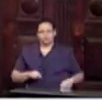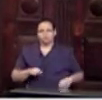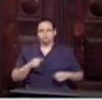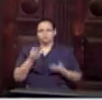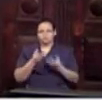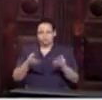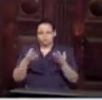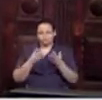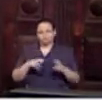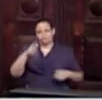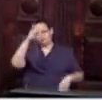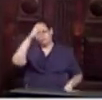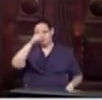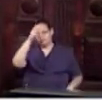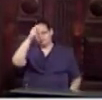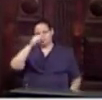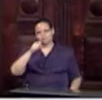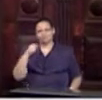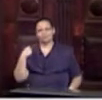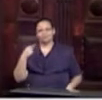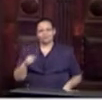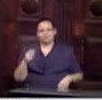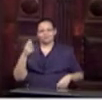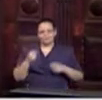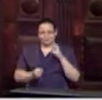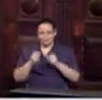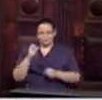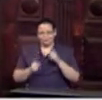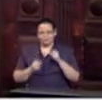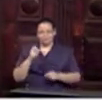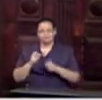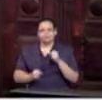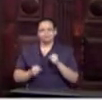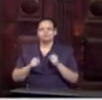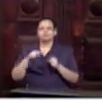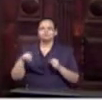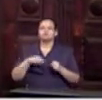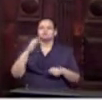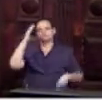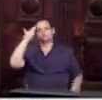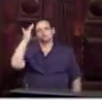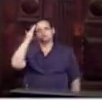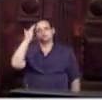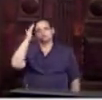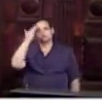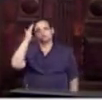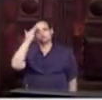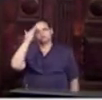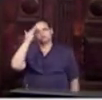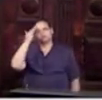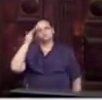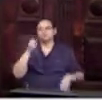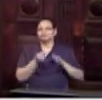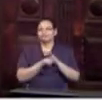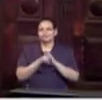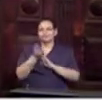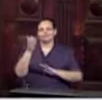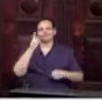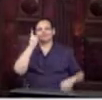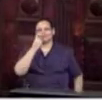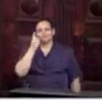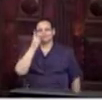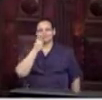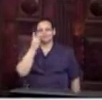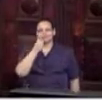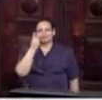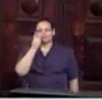hortifruti-grangeiro e a chamada cadeia láctea. No nosso entendimento, eu acho que no entendimento de vários deputados e deputadas